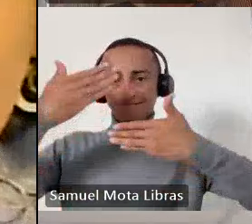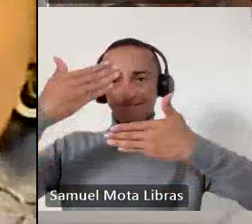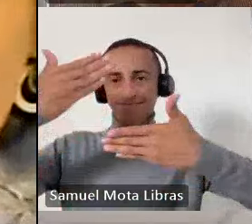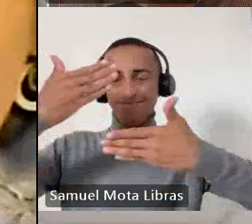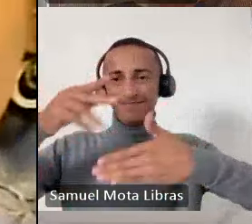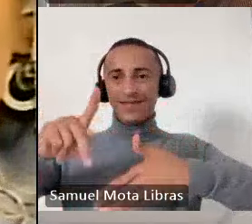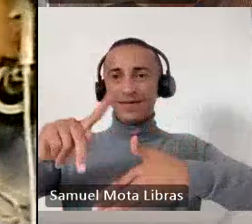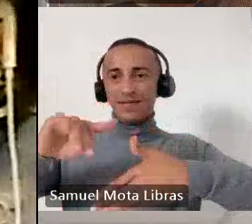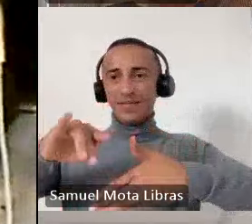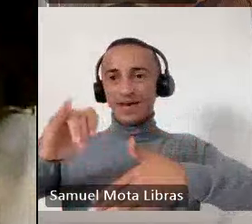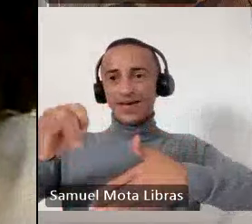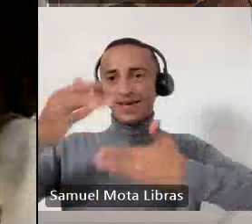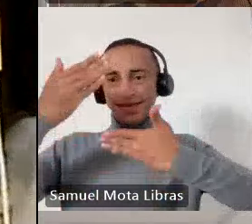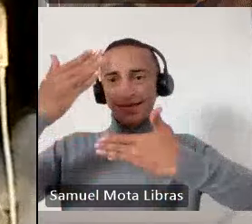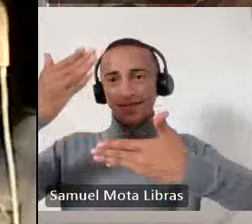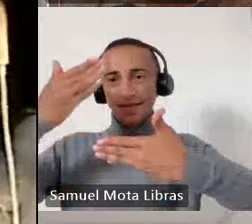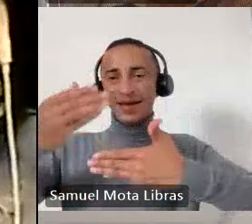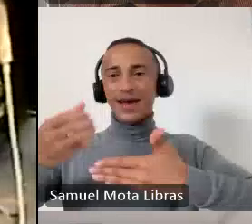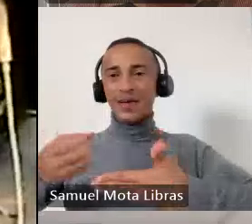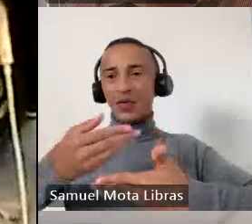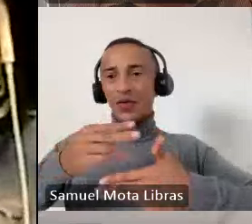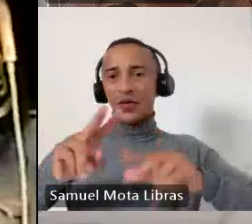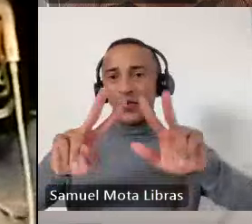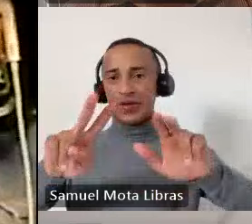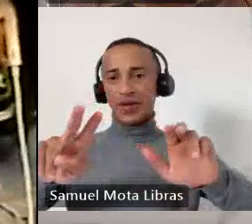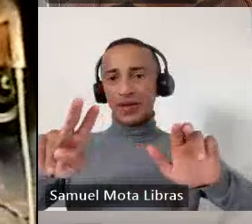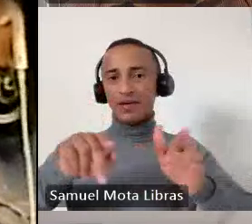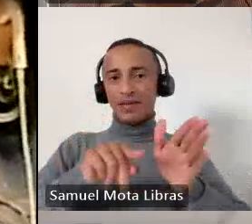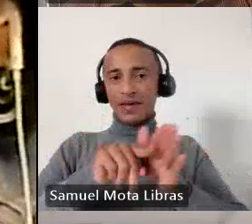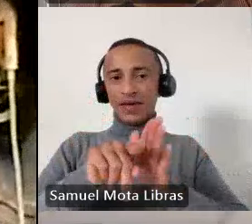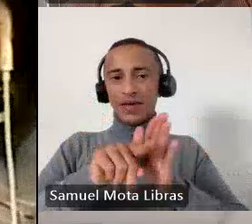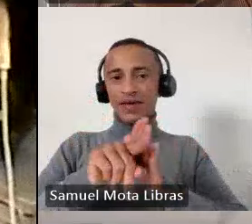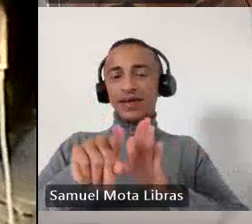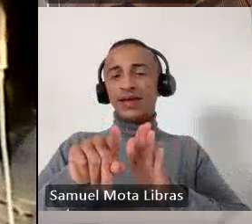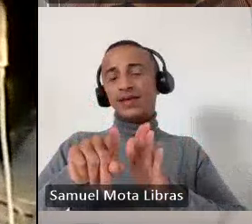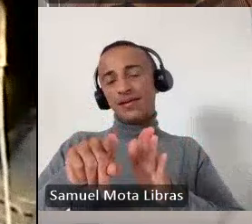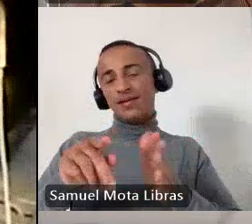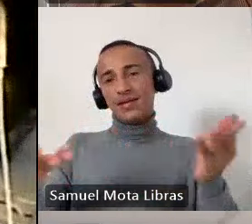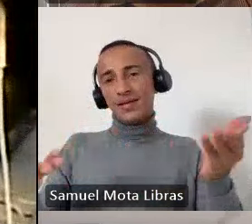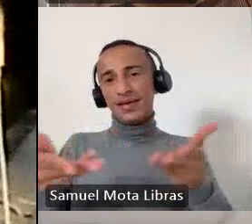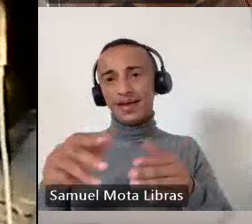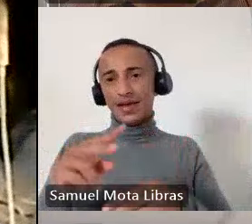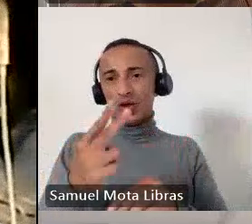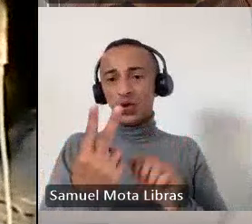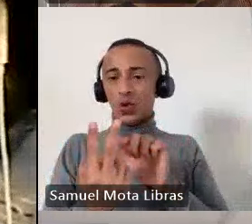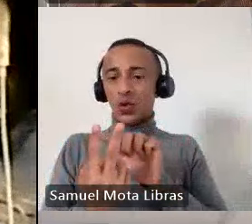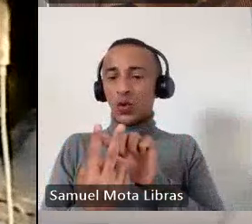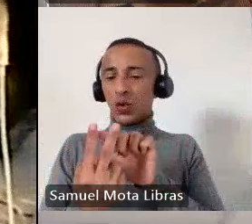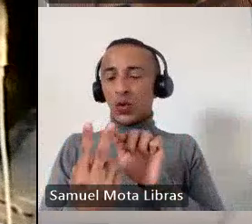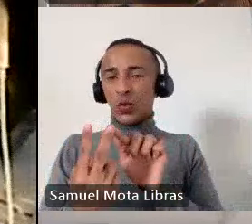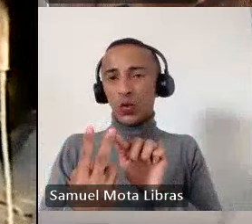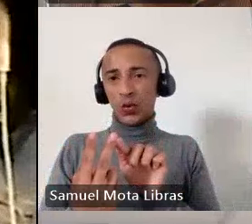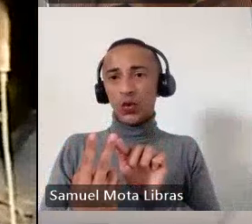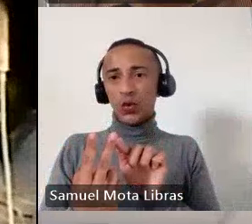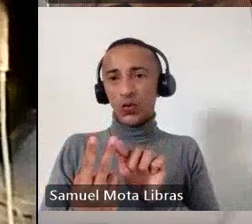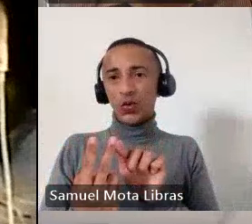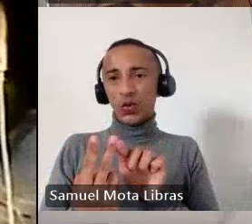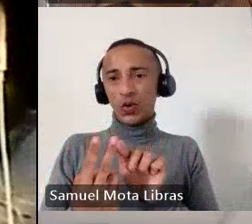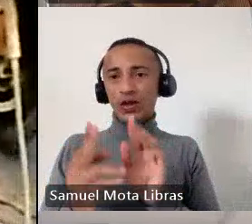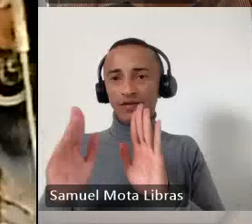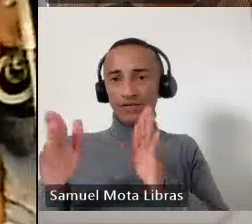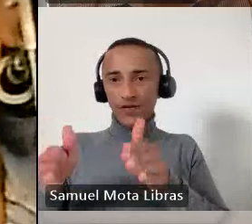eh bom sobre a coleta de evidências acho que a gente tem aqui tem dois talvez duas dois focos Diferentes né